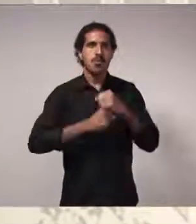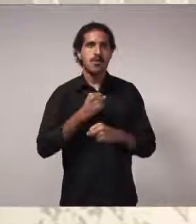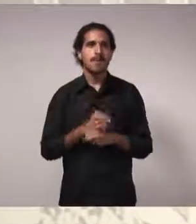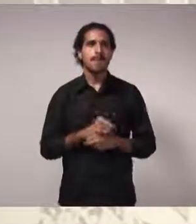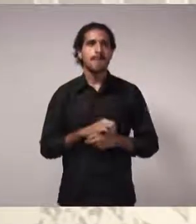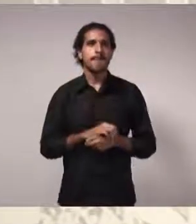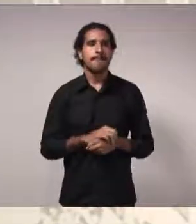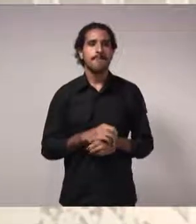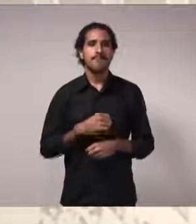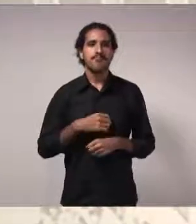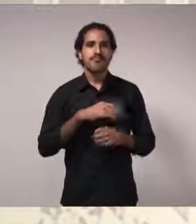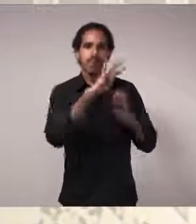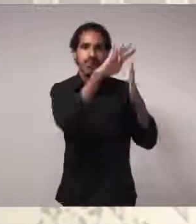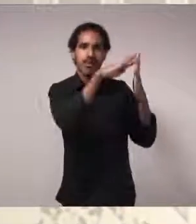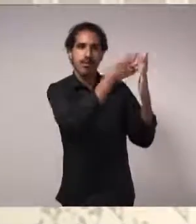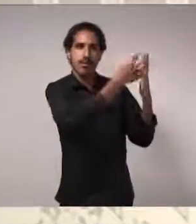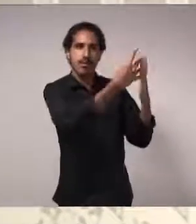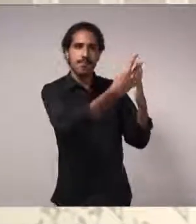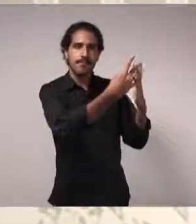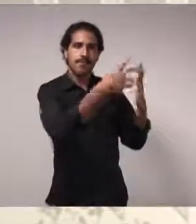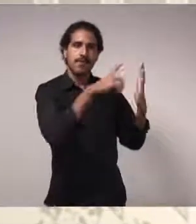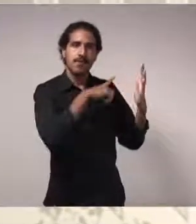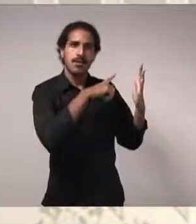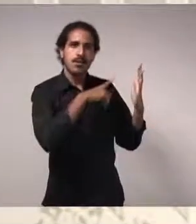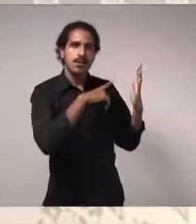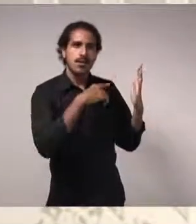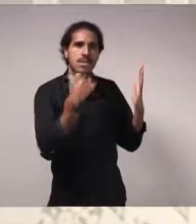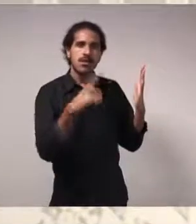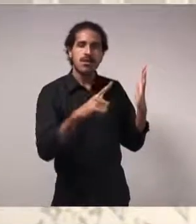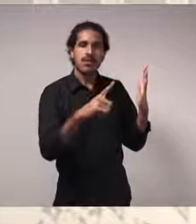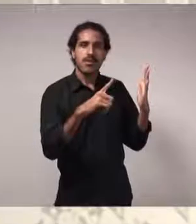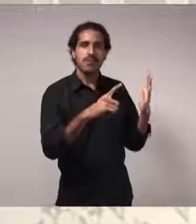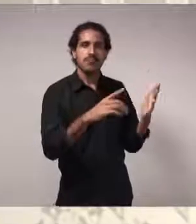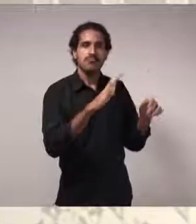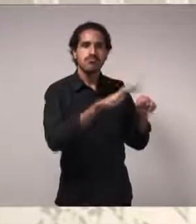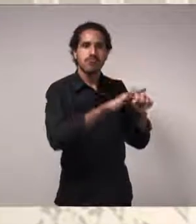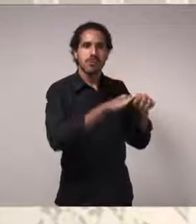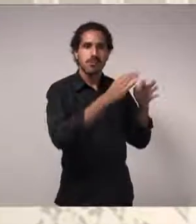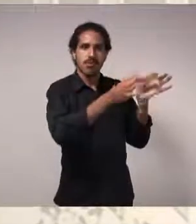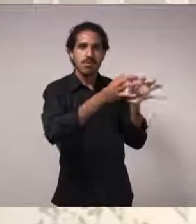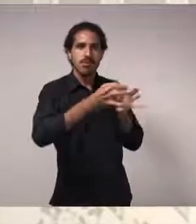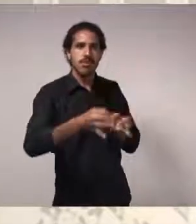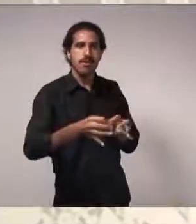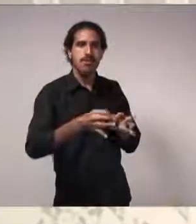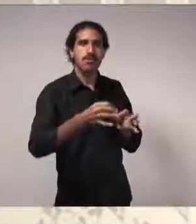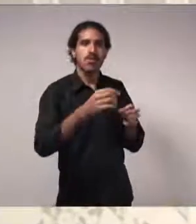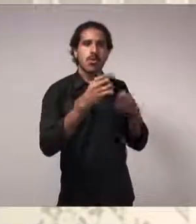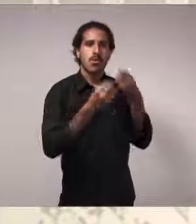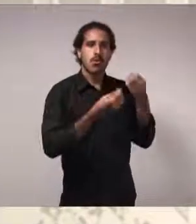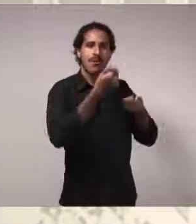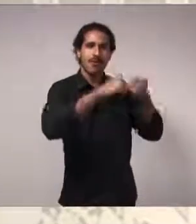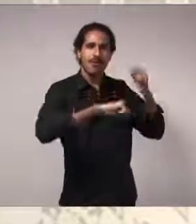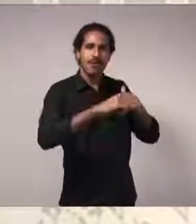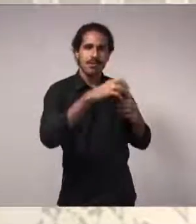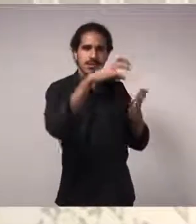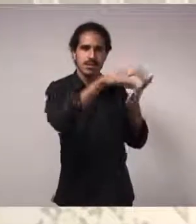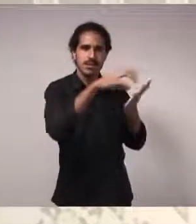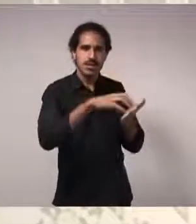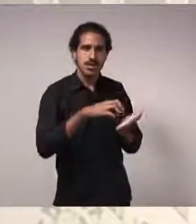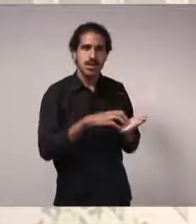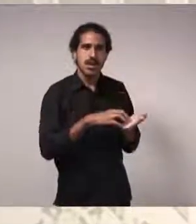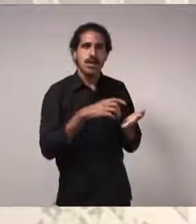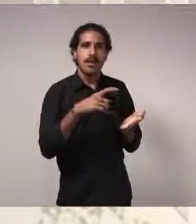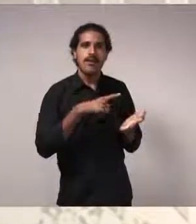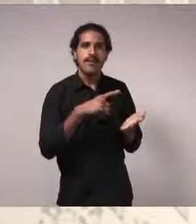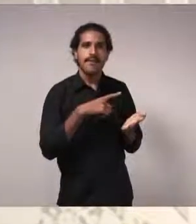porque isso é feito, como não tem um relógio específico da SEB para fazer a medição nessas centrais, nós colocamos medidores